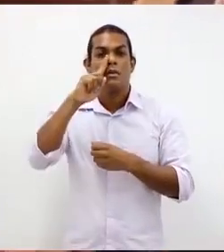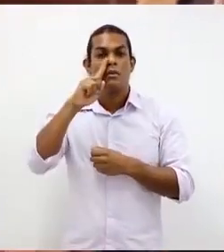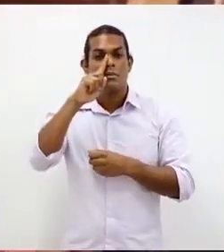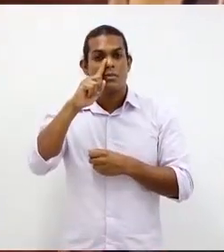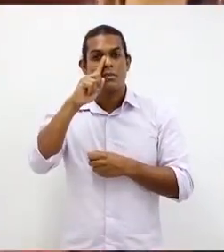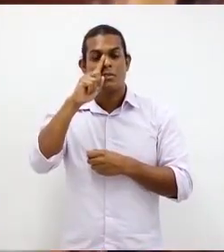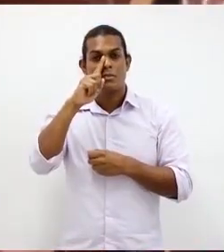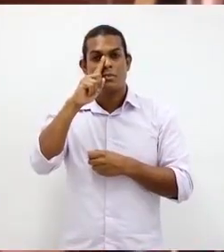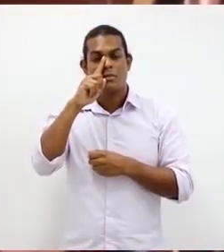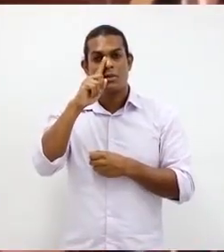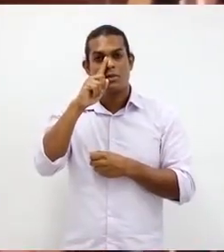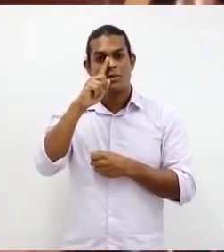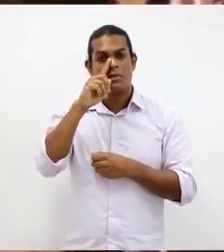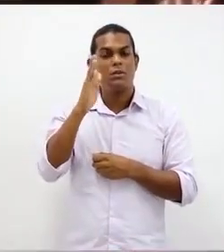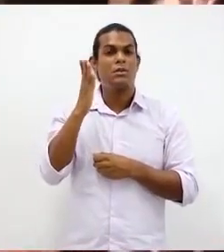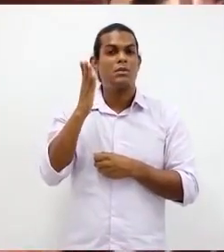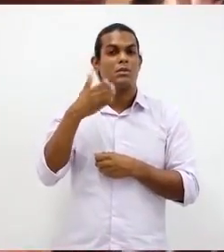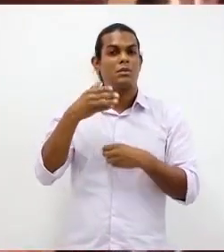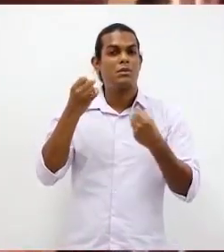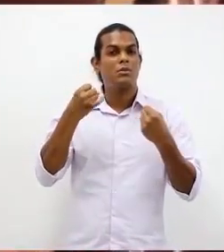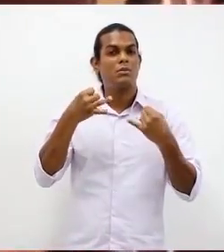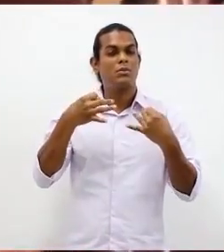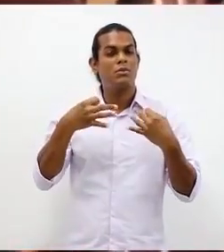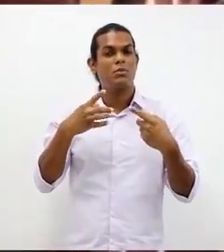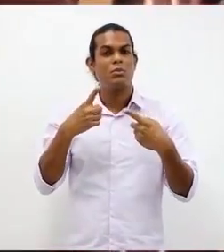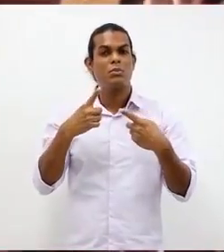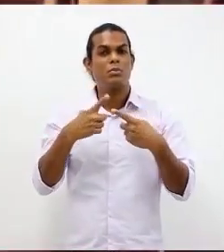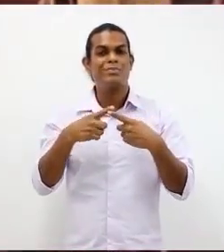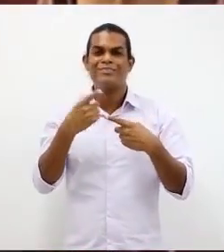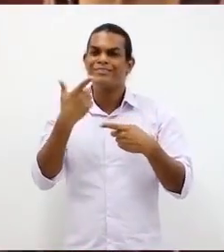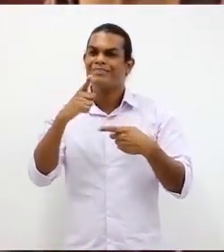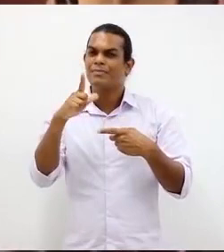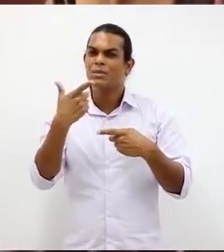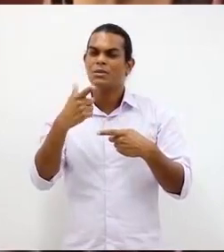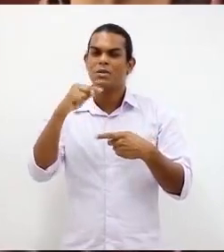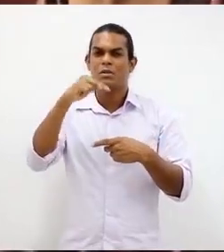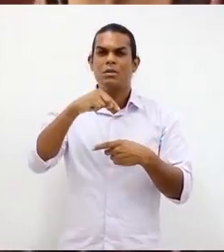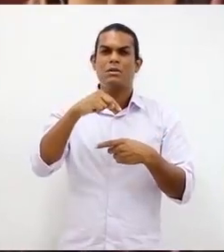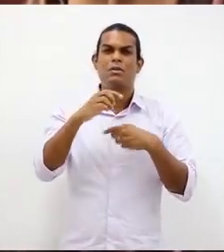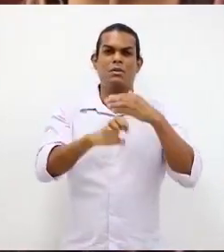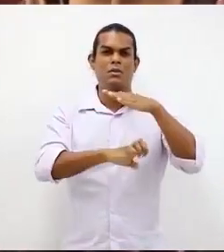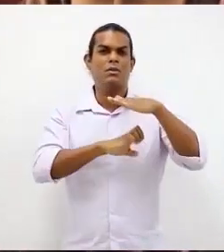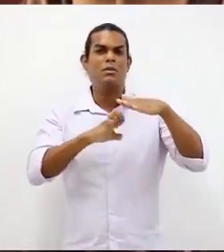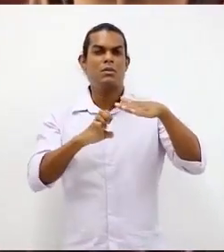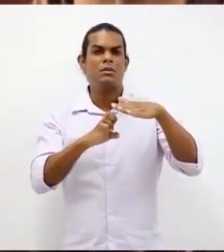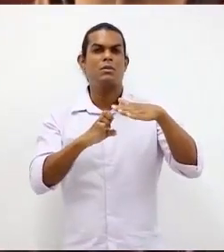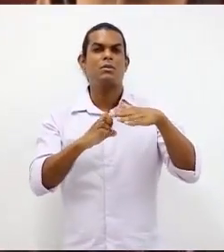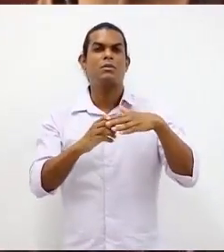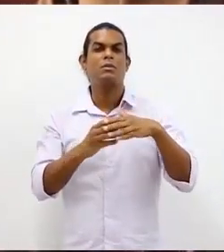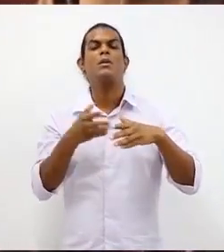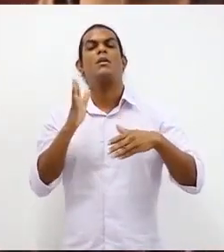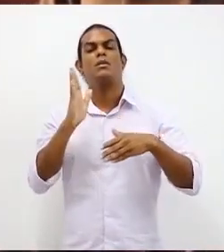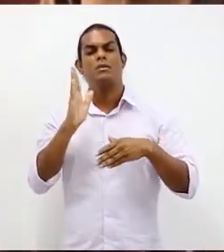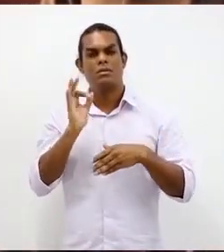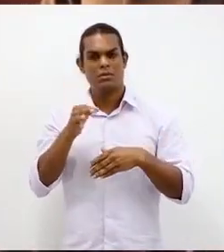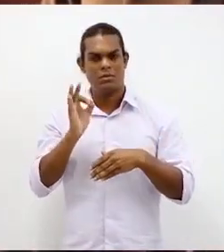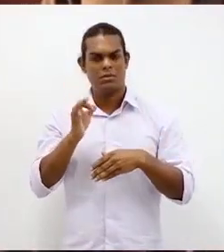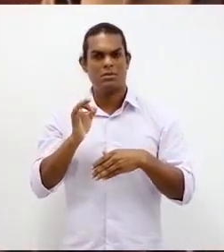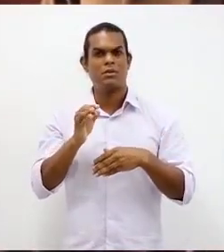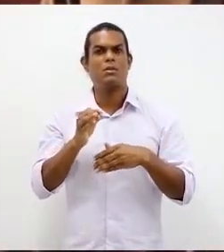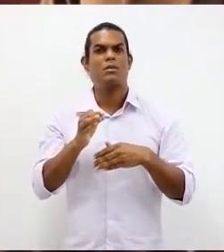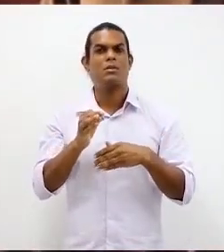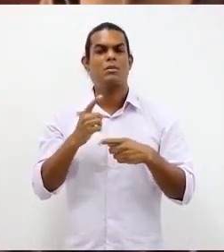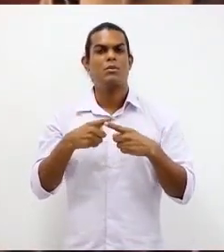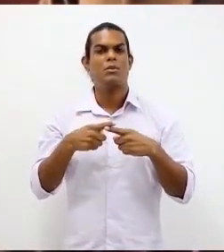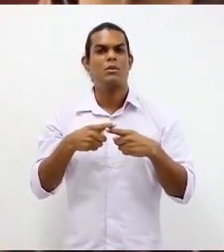tem pouco, porque realmente não tem a questão do perigo em si aqui, não é verdade? Como a gente tem esse programa que é de controle auditivo, não existe a